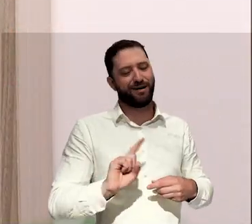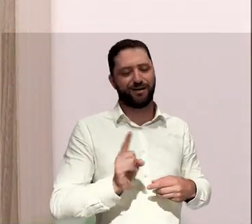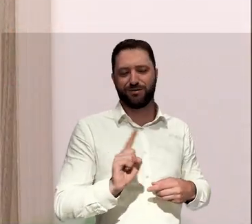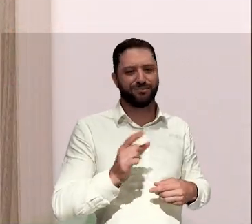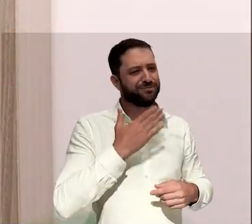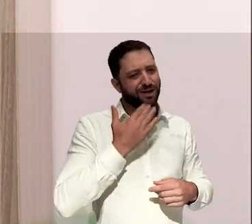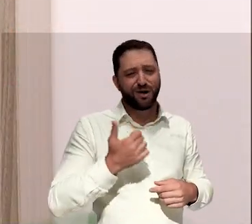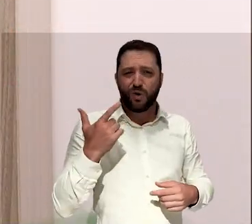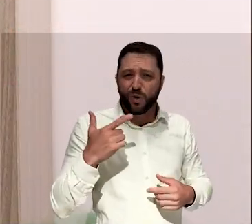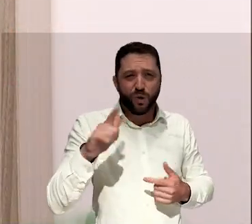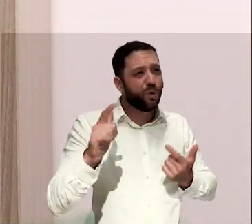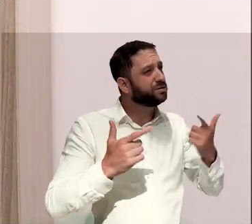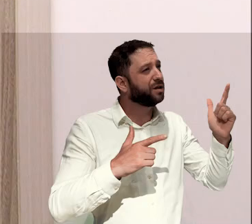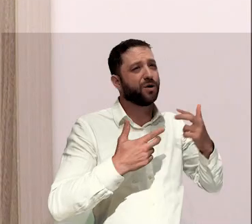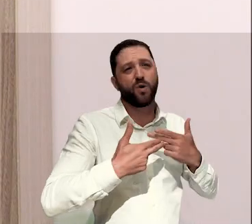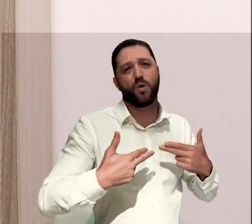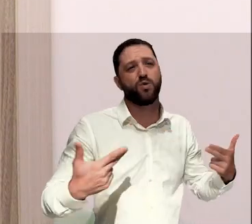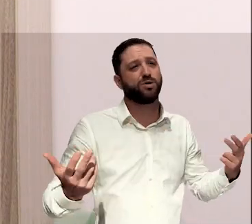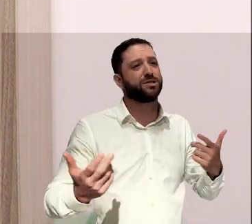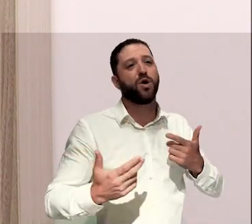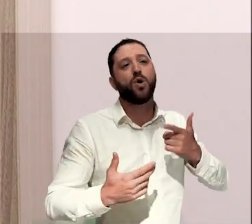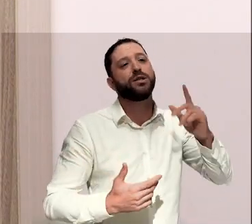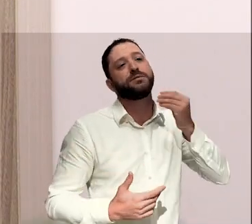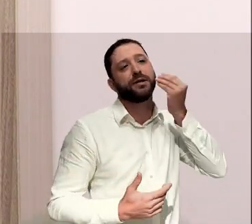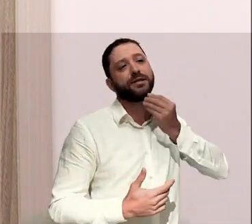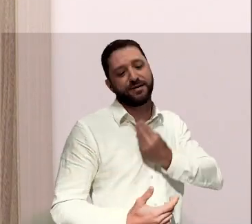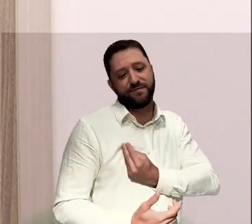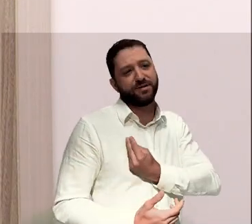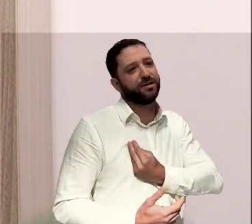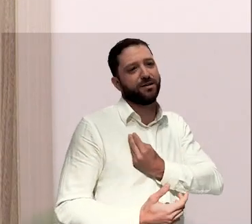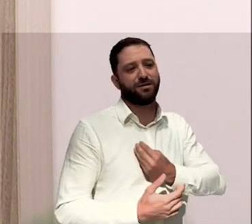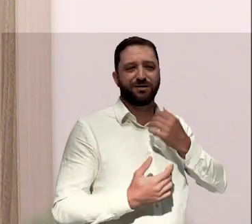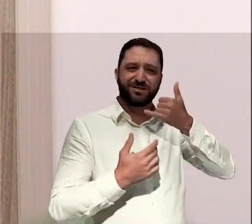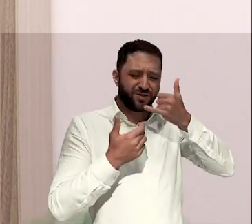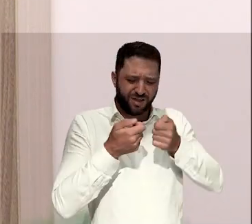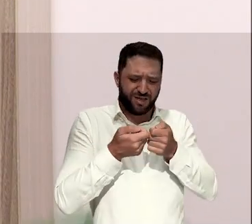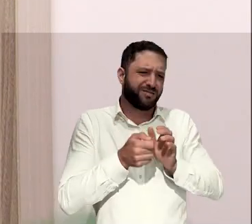viver outros aspectos, viver outras, ter